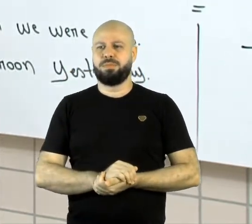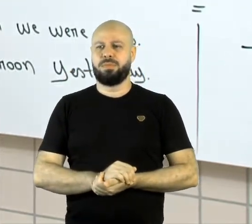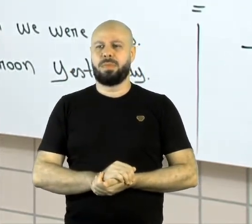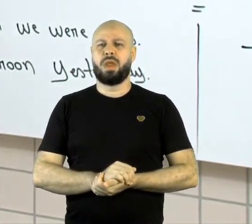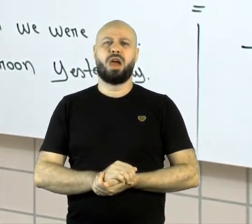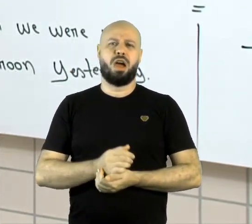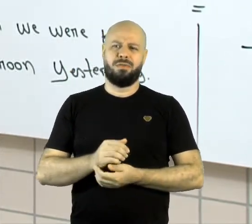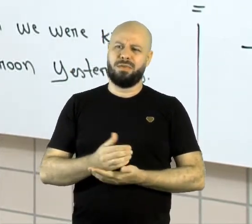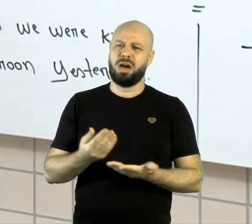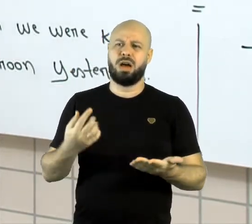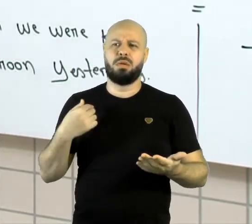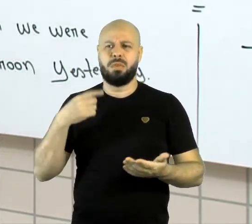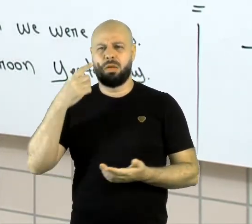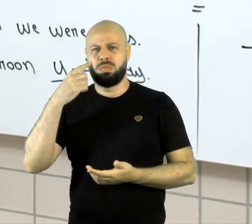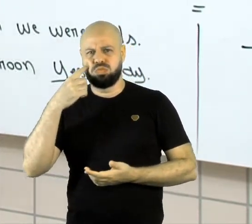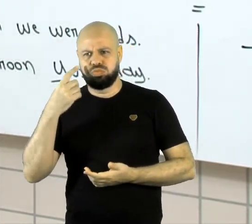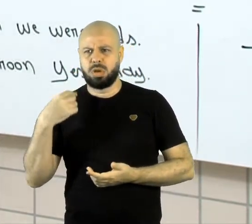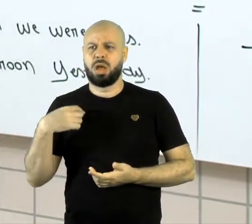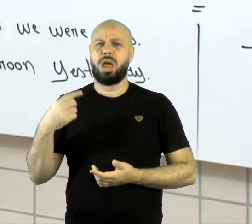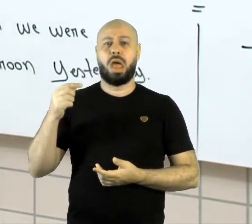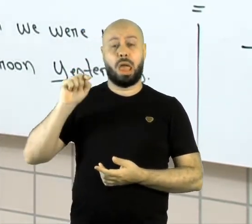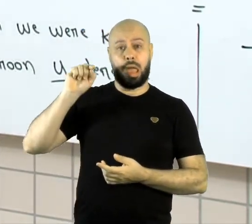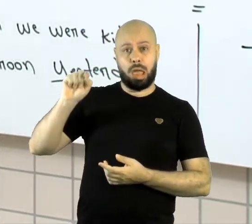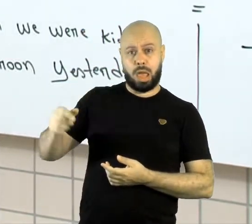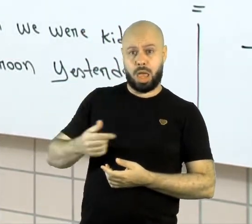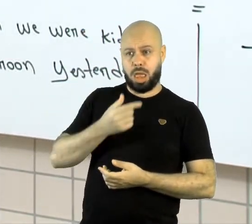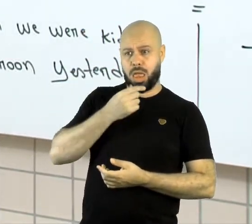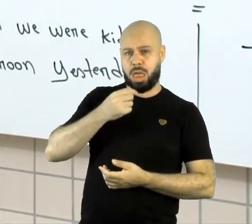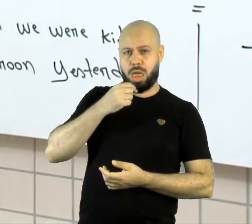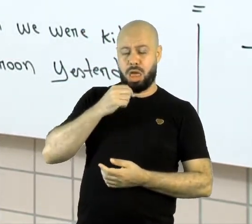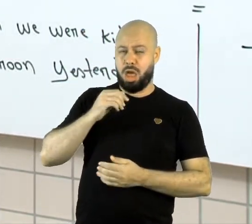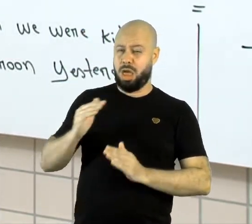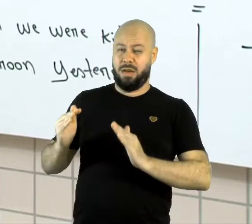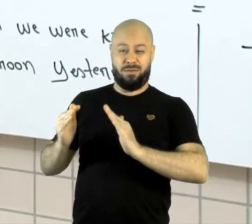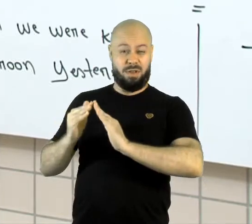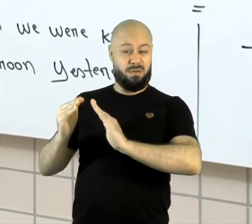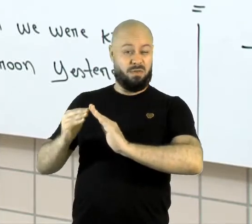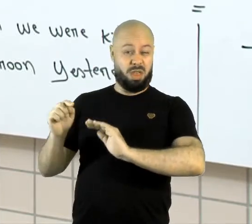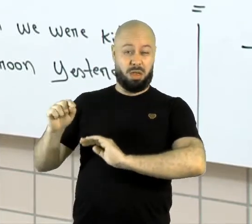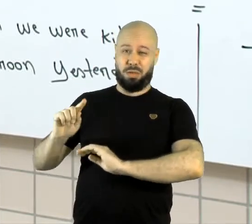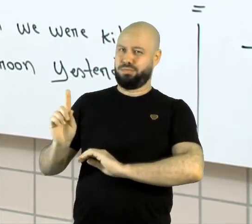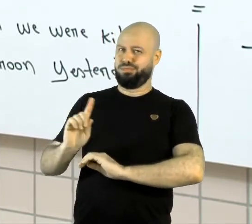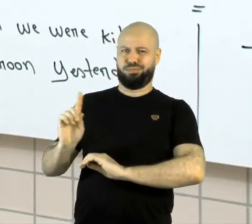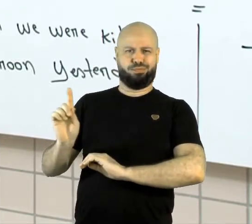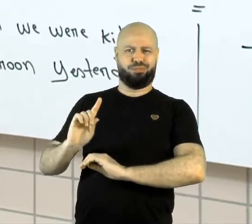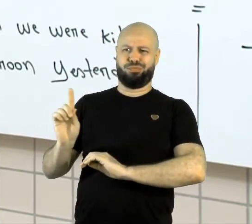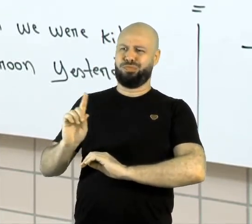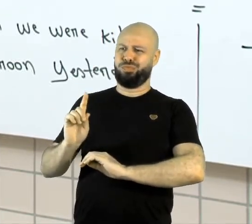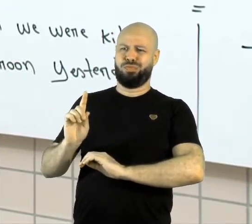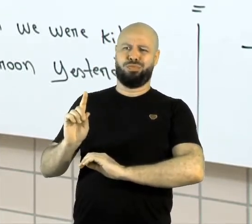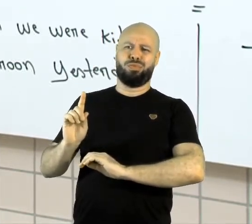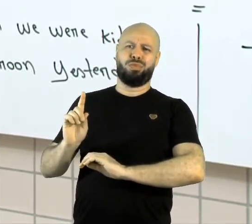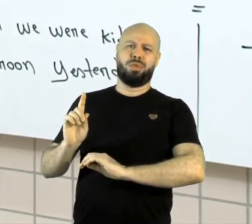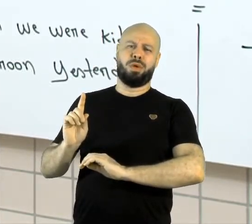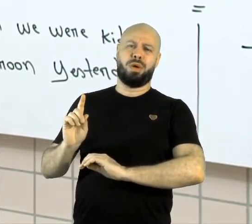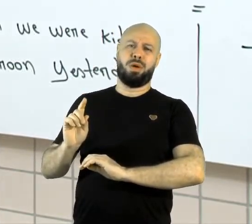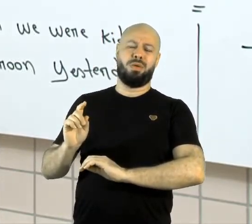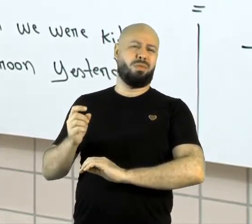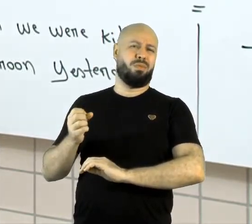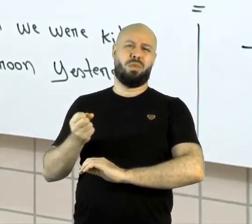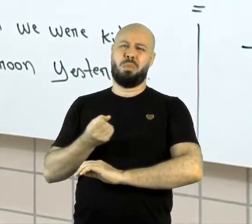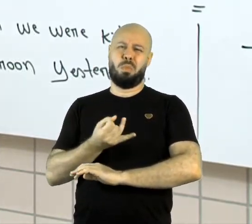years. Eu acabei de falar então que ele não morou lá por